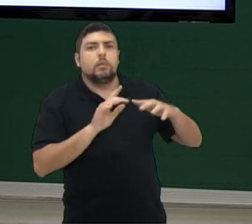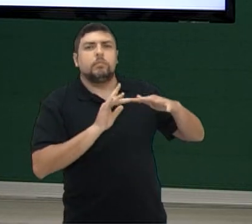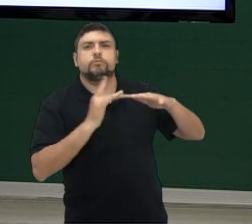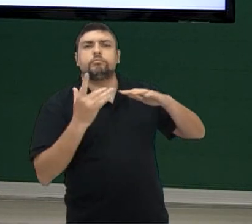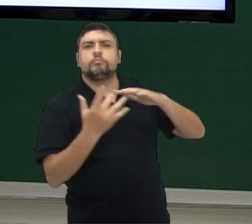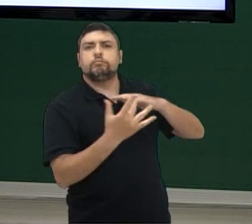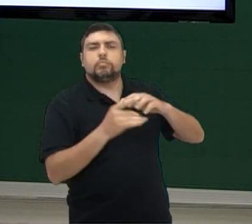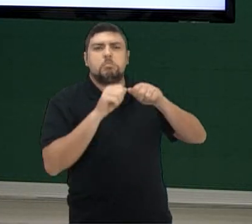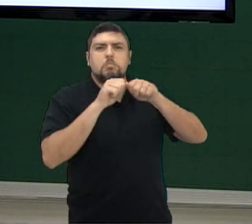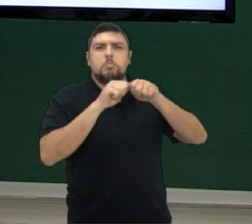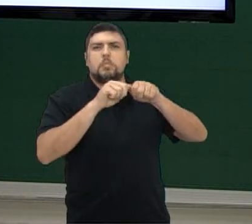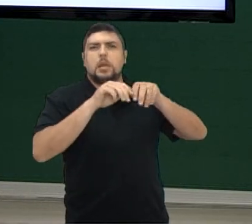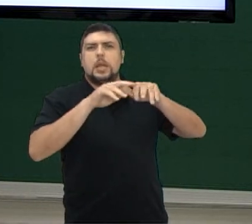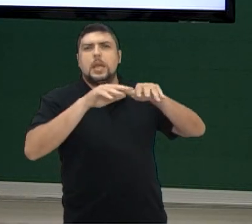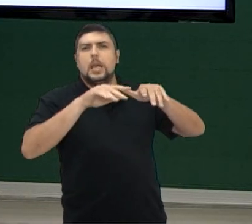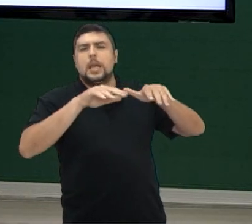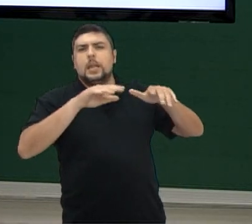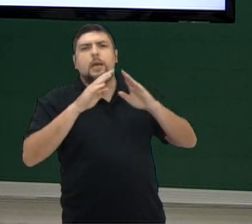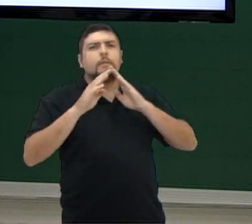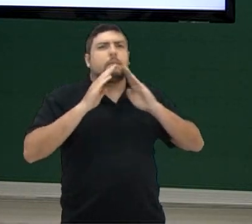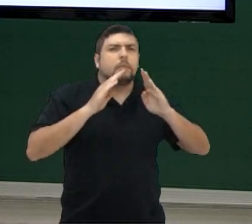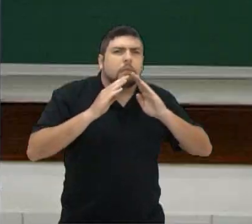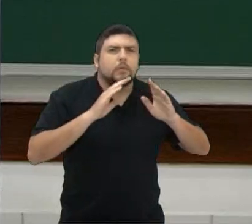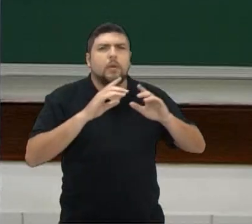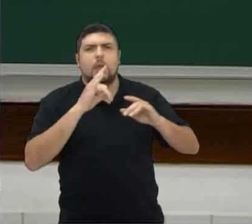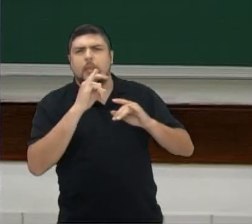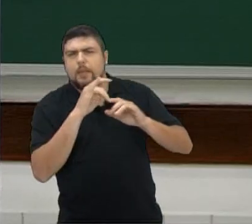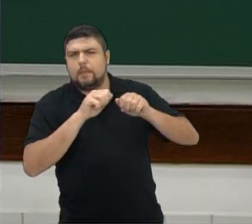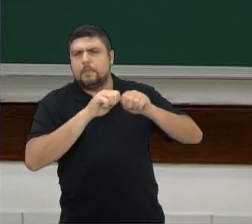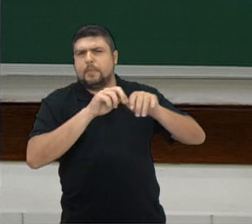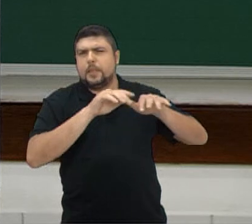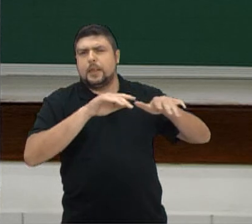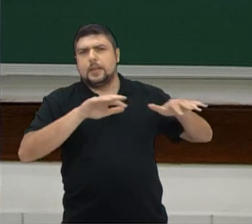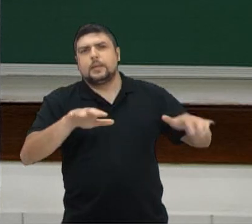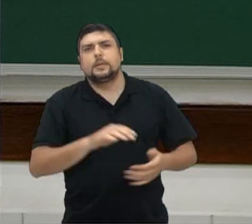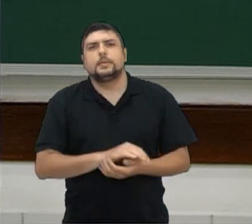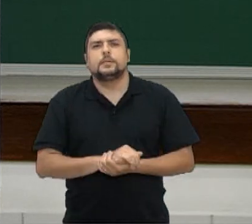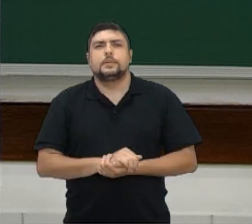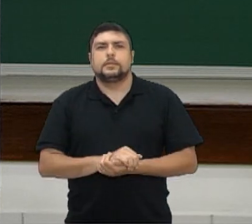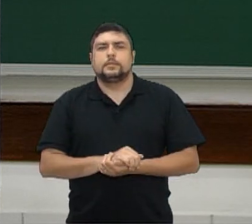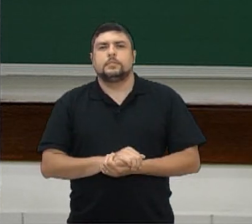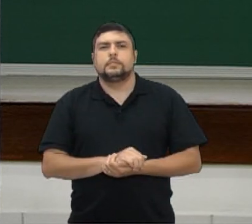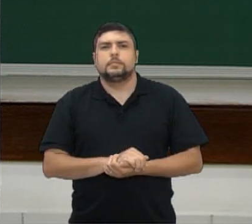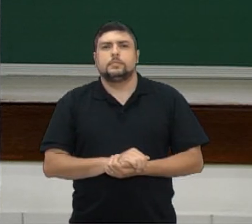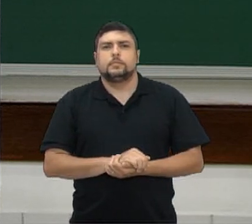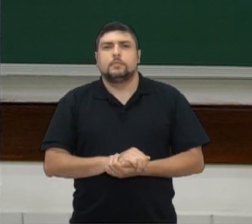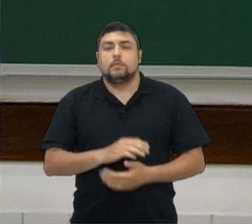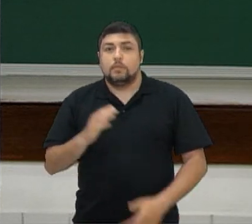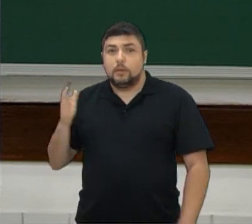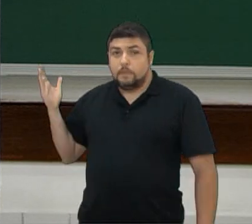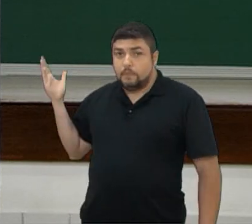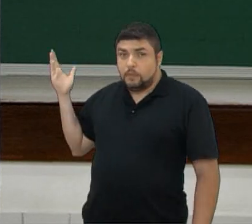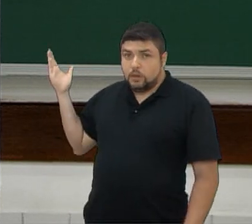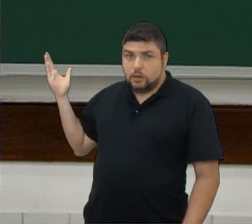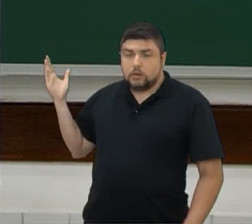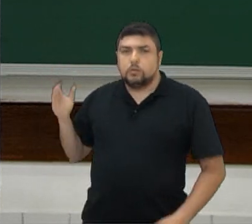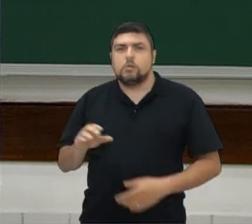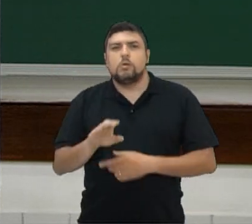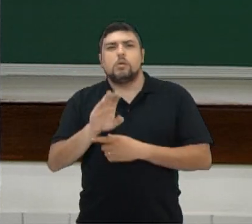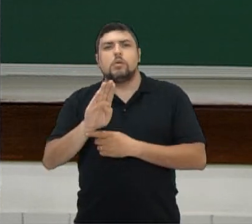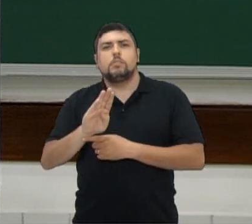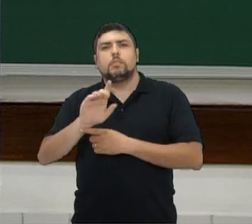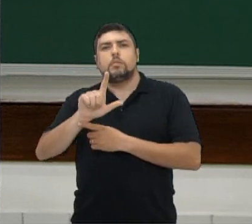sociais, né, para ver se alguém pode ter alguma notícia, certo? Aqui a gente tem um relato pessoal em blog, um